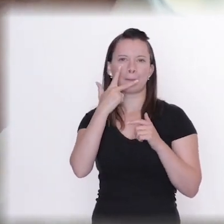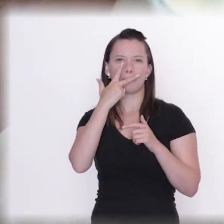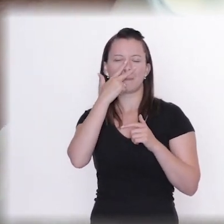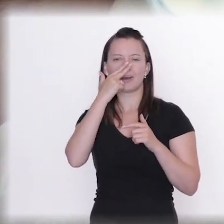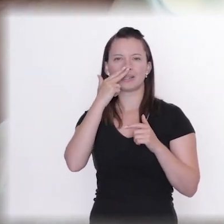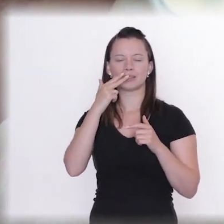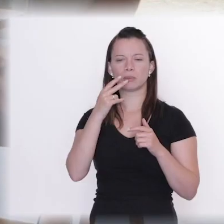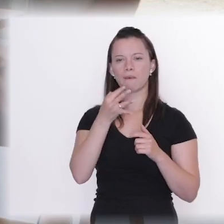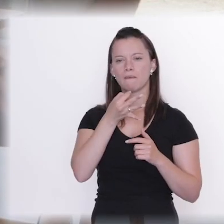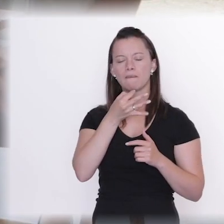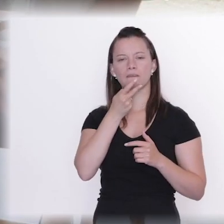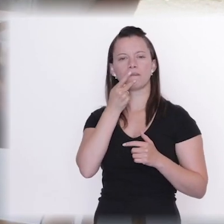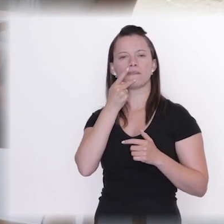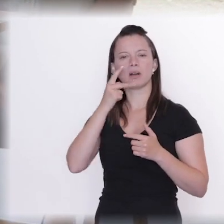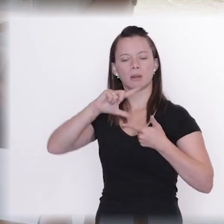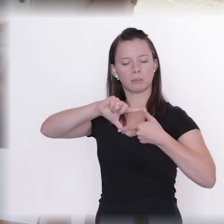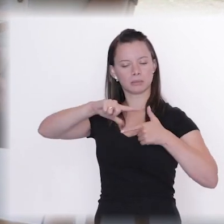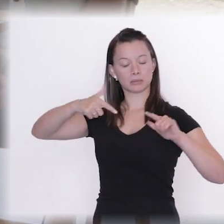muito